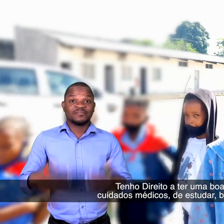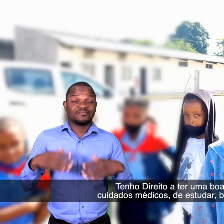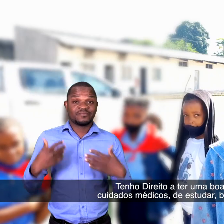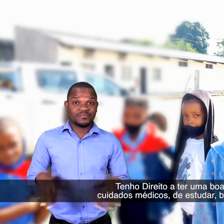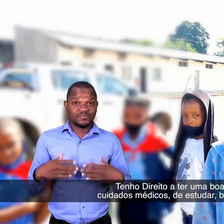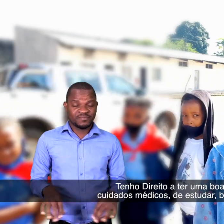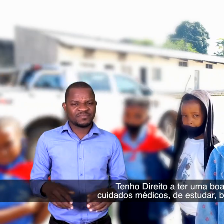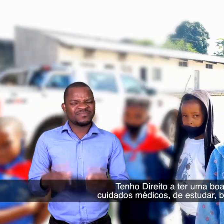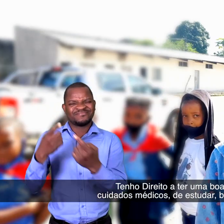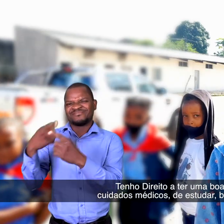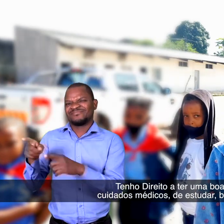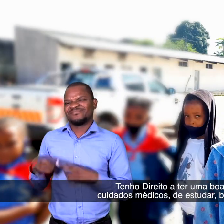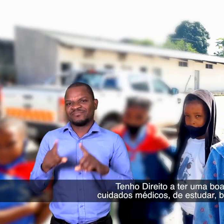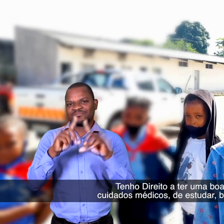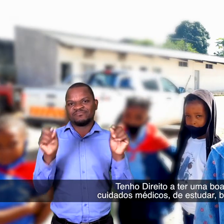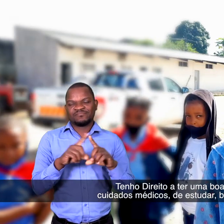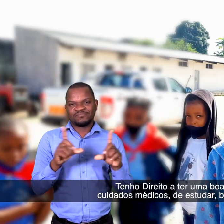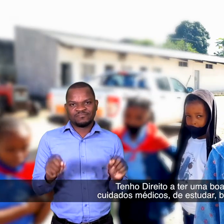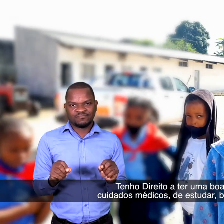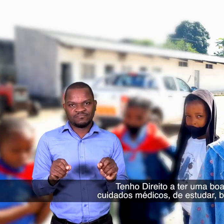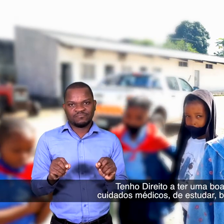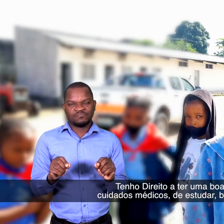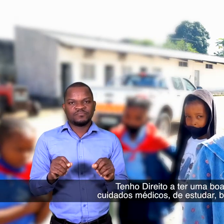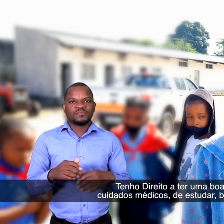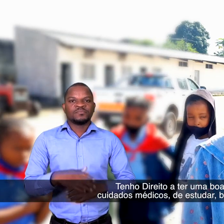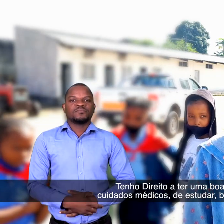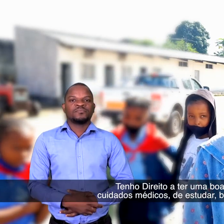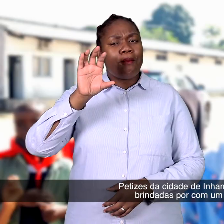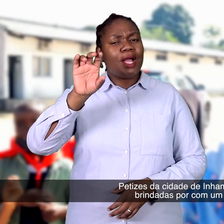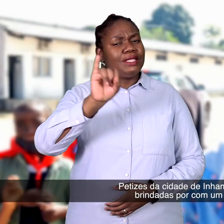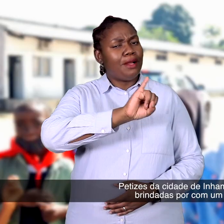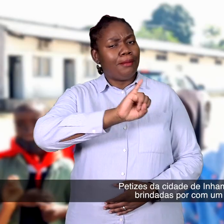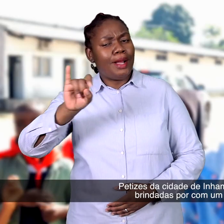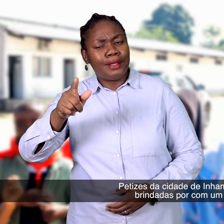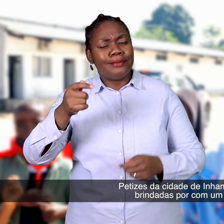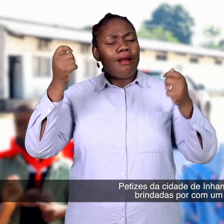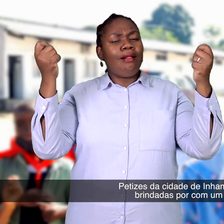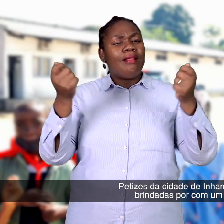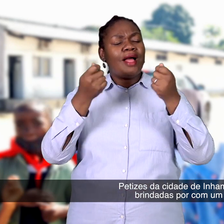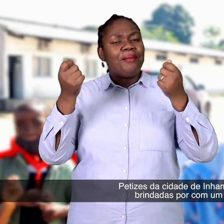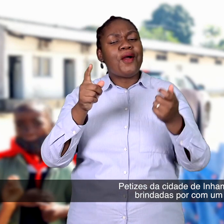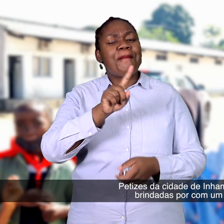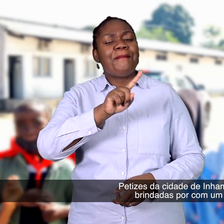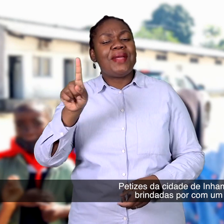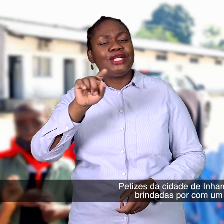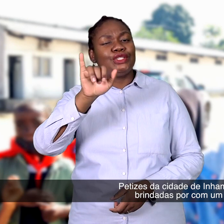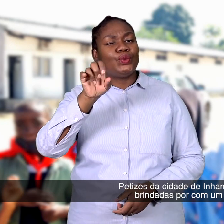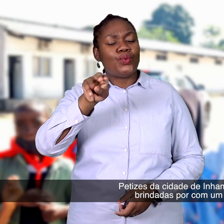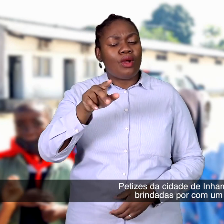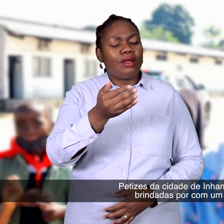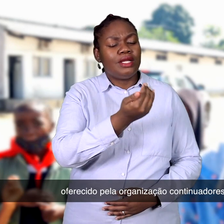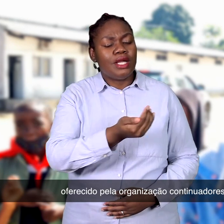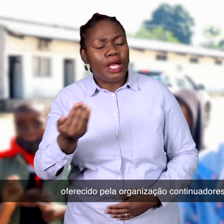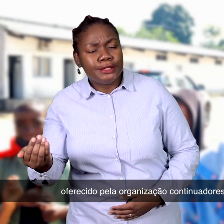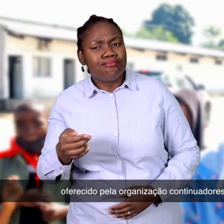brincar, entre outros. Peitizes da cidade de Inhamban foram brindados por um